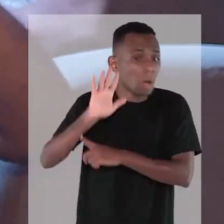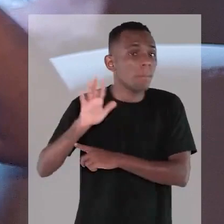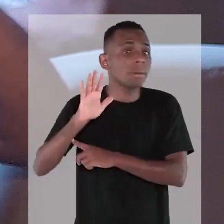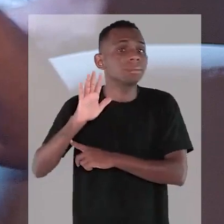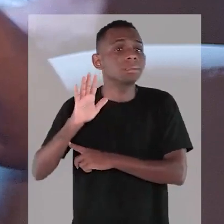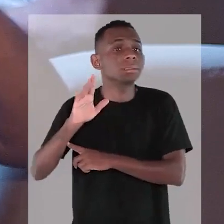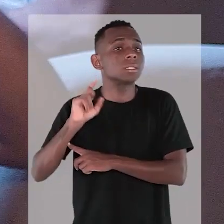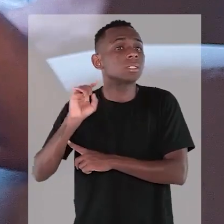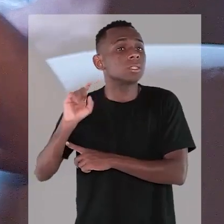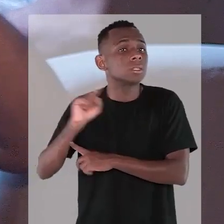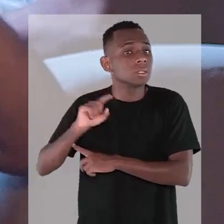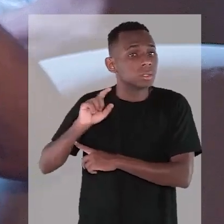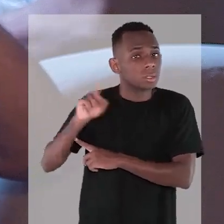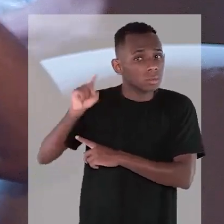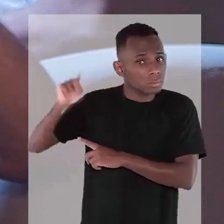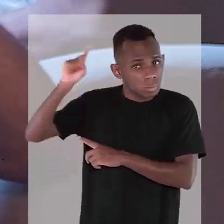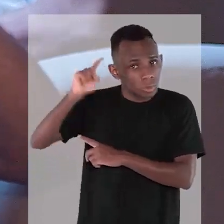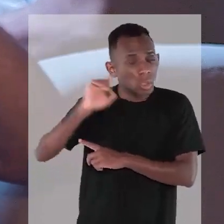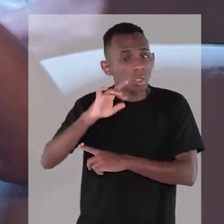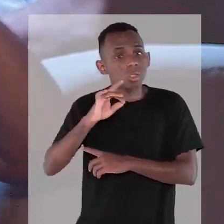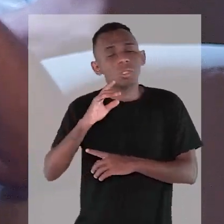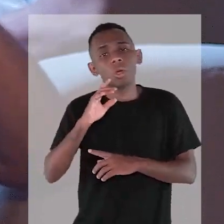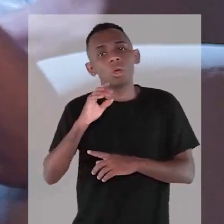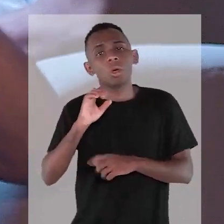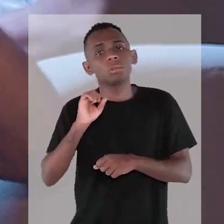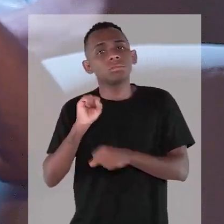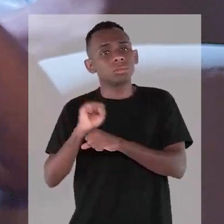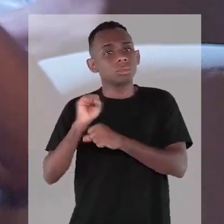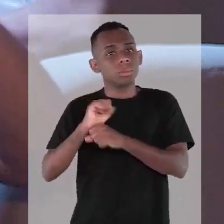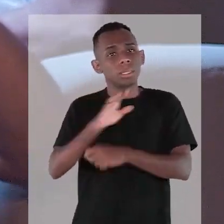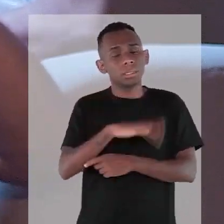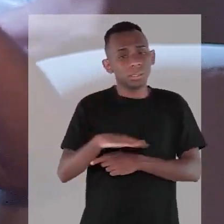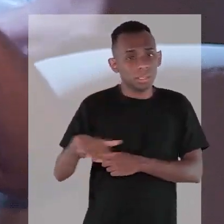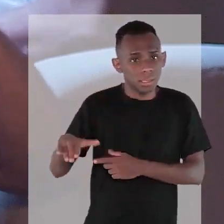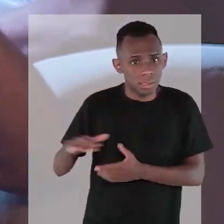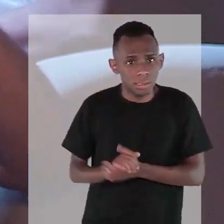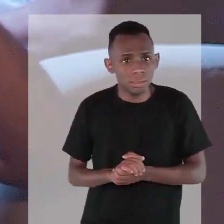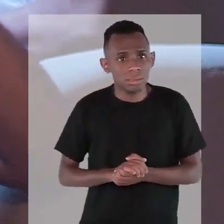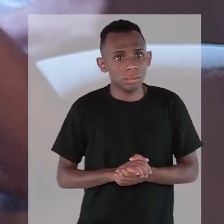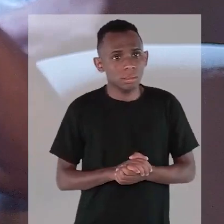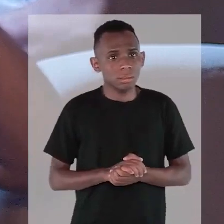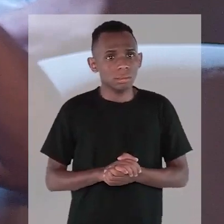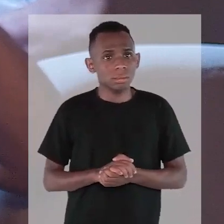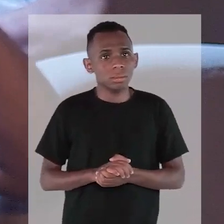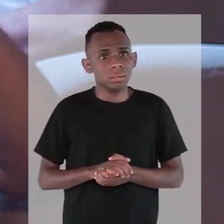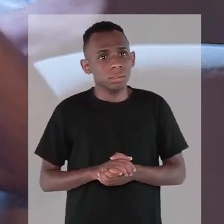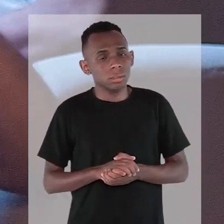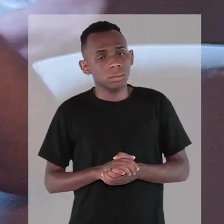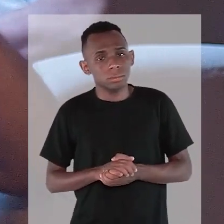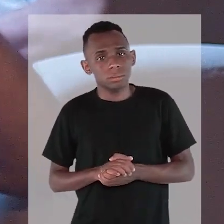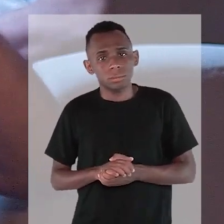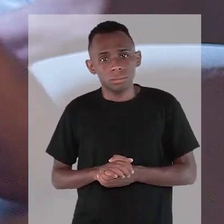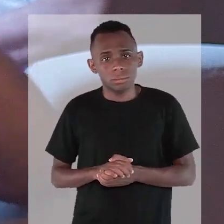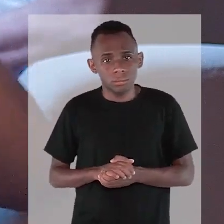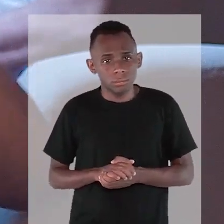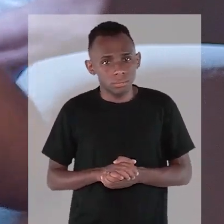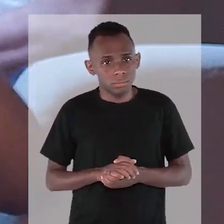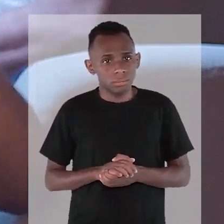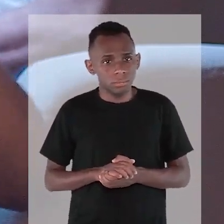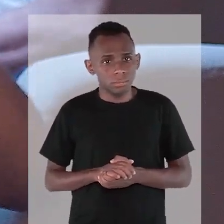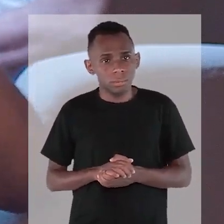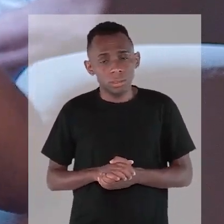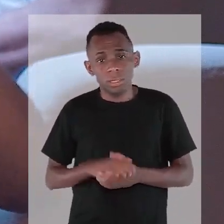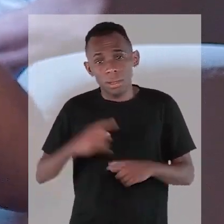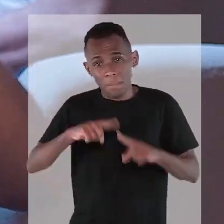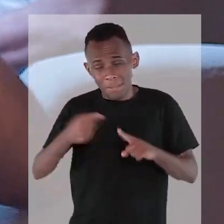eles salvaguardam, né, as crianças, tem uma série de leis, mas que aqui, né, no terceiro mundo, né, na periferia, ou nesses locais artificiais que se criam, a gente